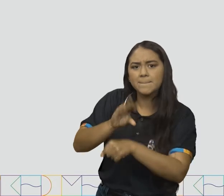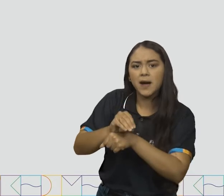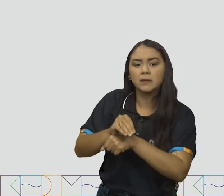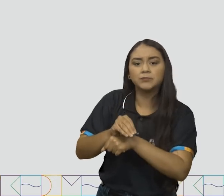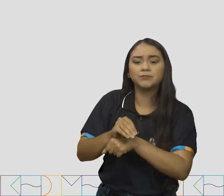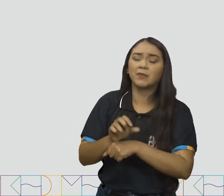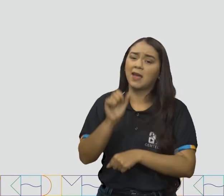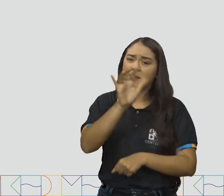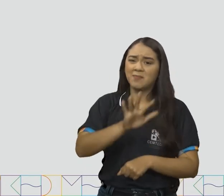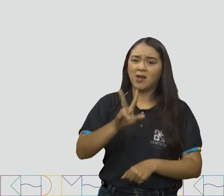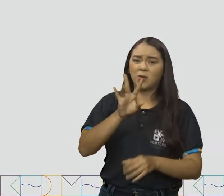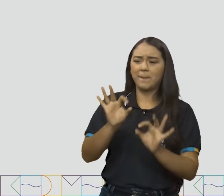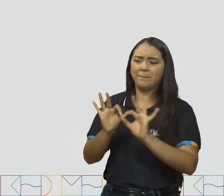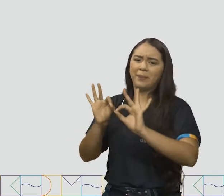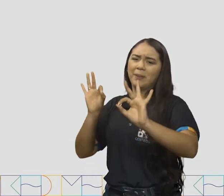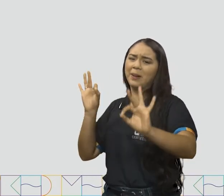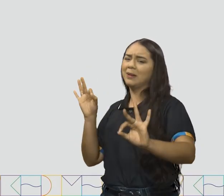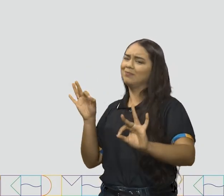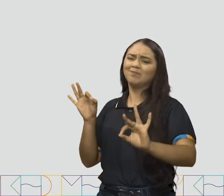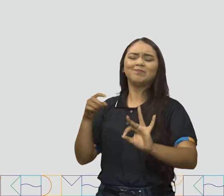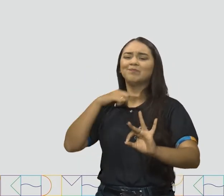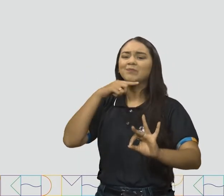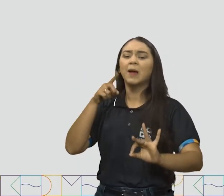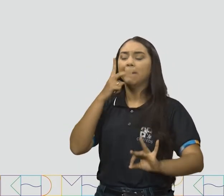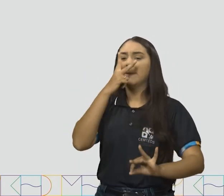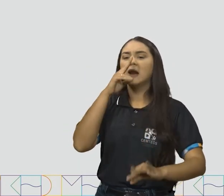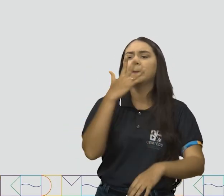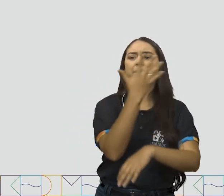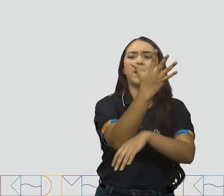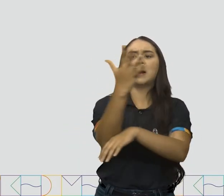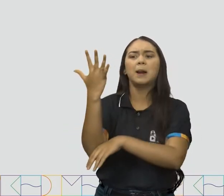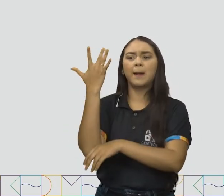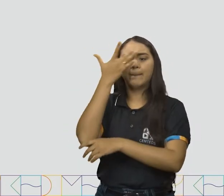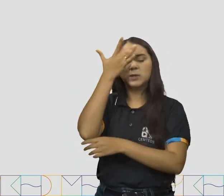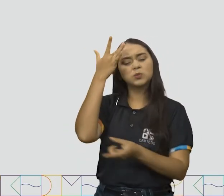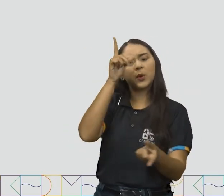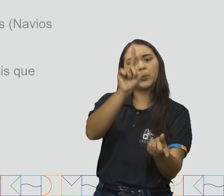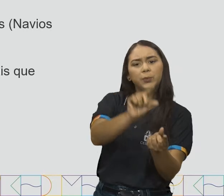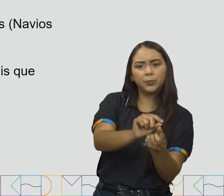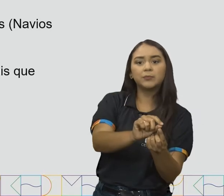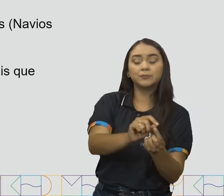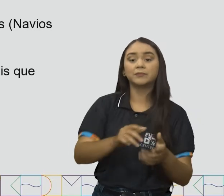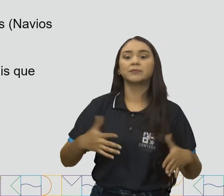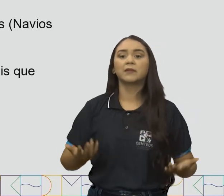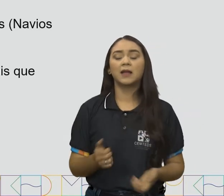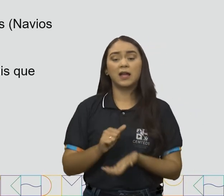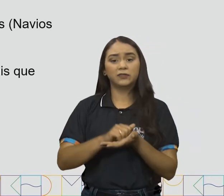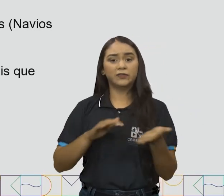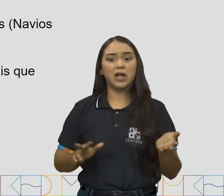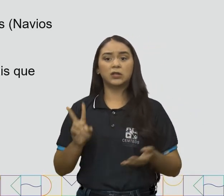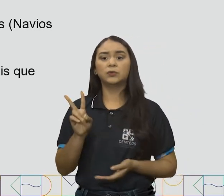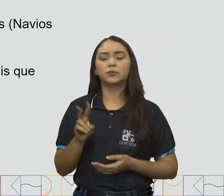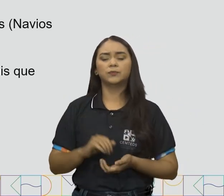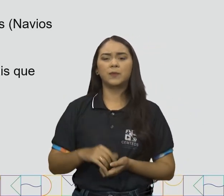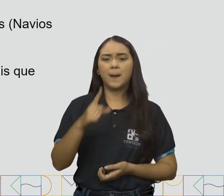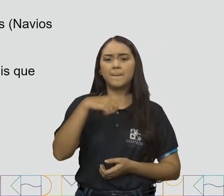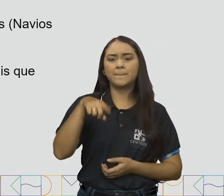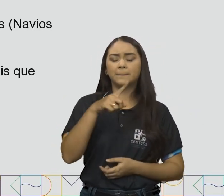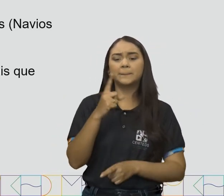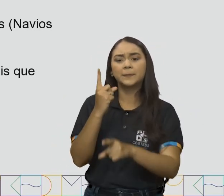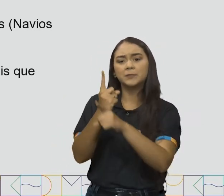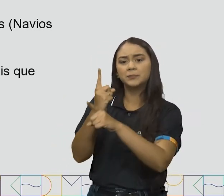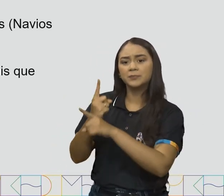na foto. Já a imagem 1 está mais distante, sendo mostrado mais a paisagem do que as pessoas. Atividade 2. Identifique